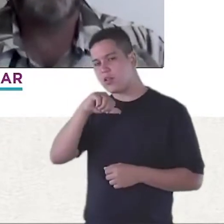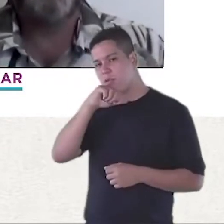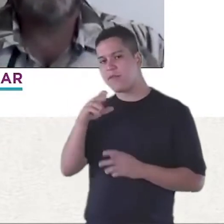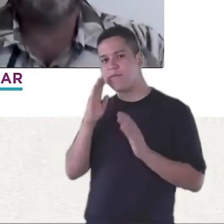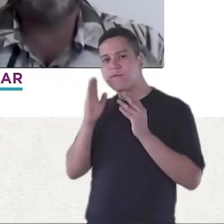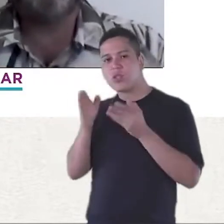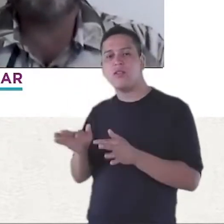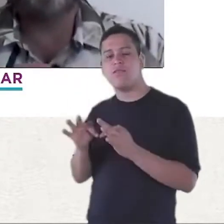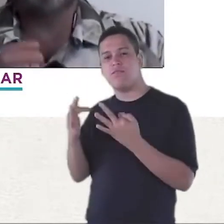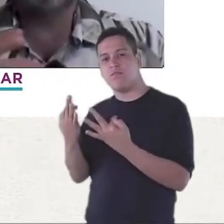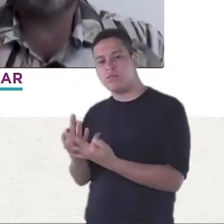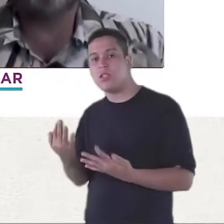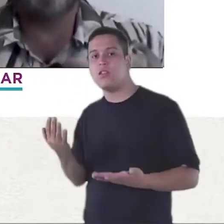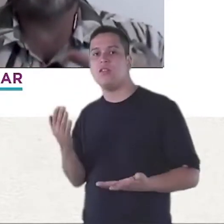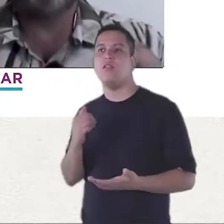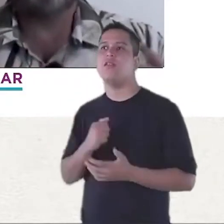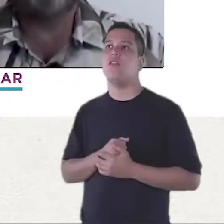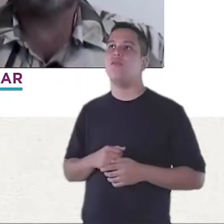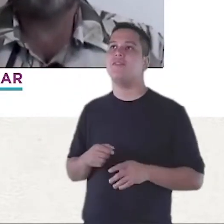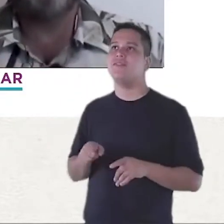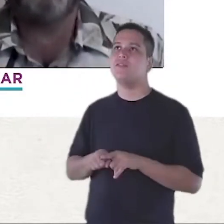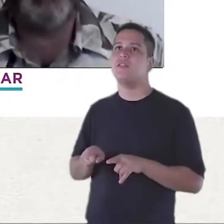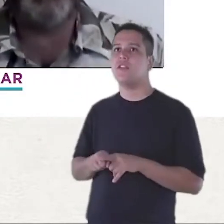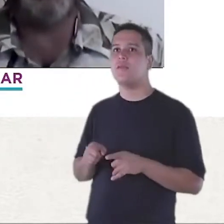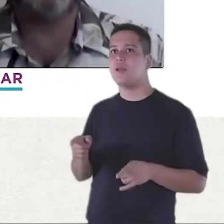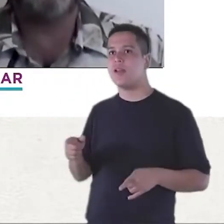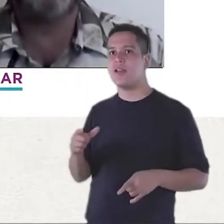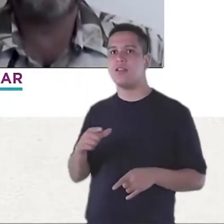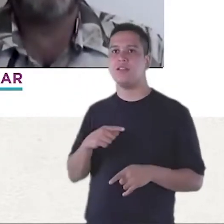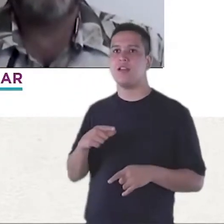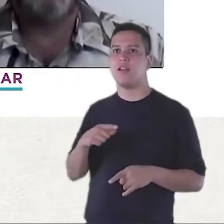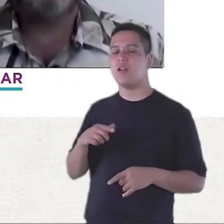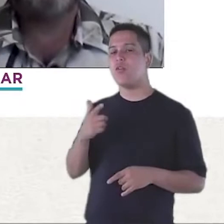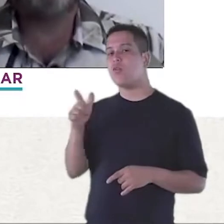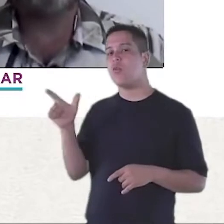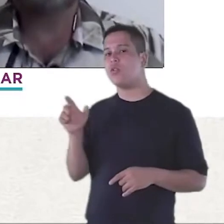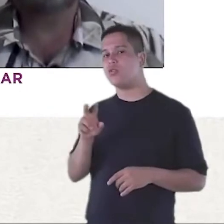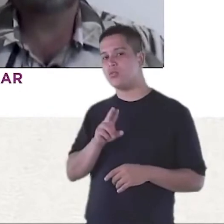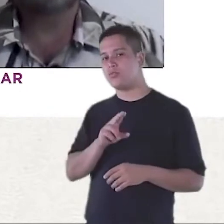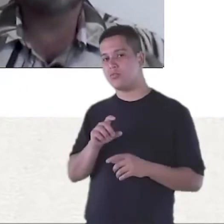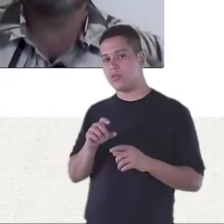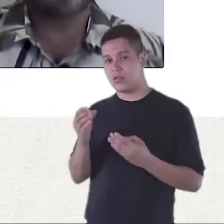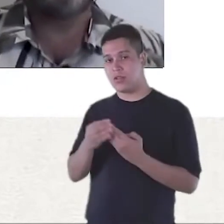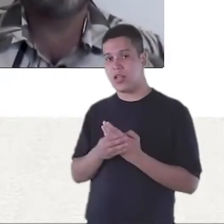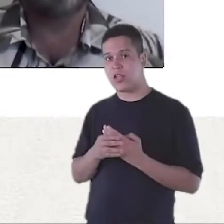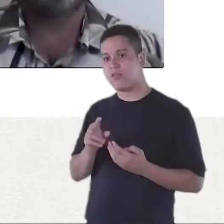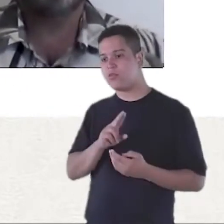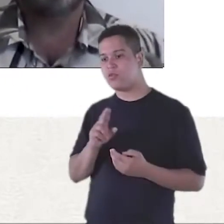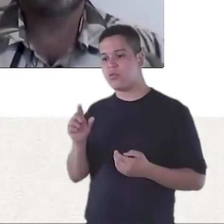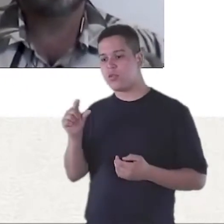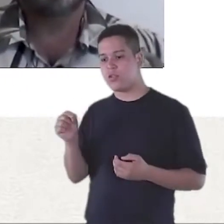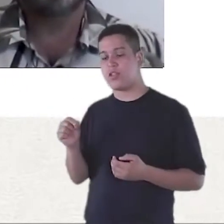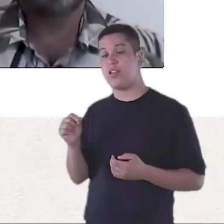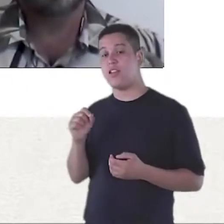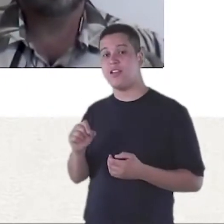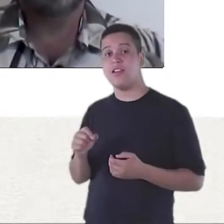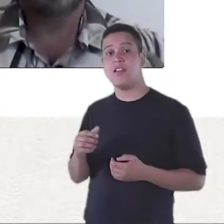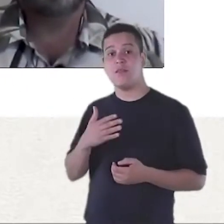tudo, que é um híbrido do minha esposa tem a senha do meu celular, que não é